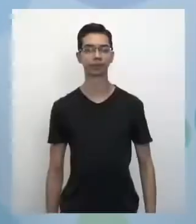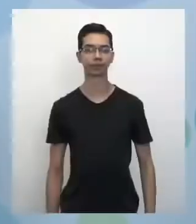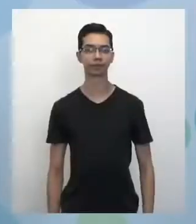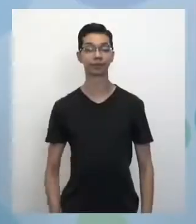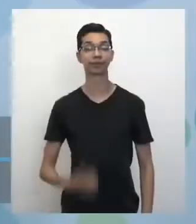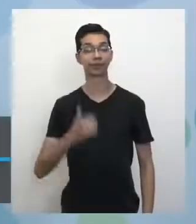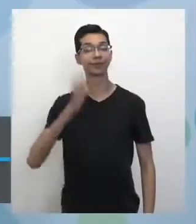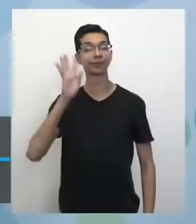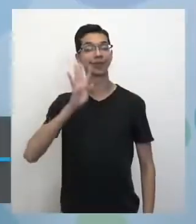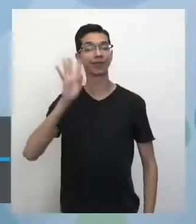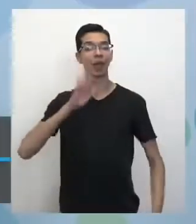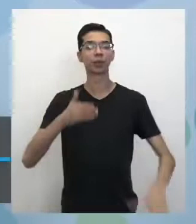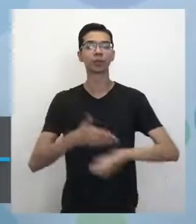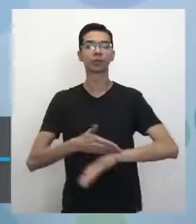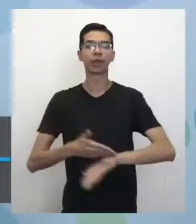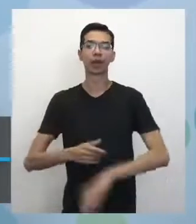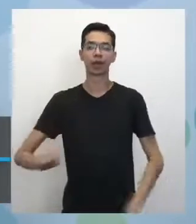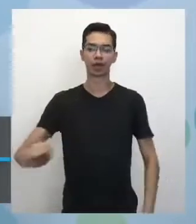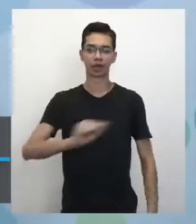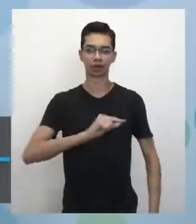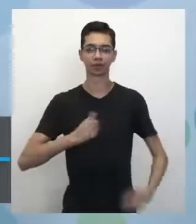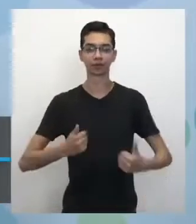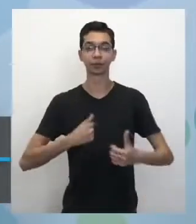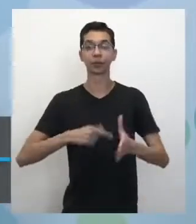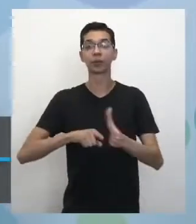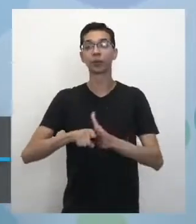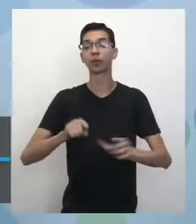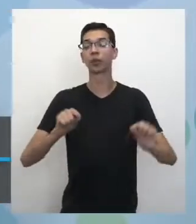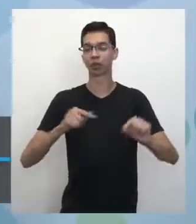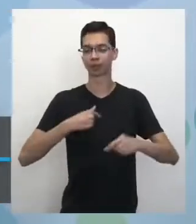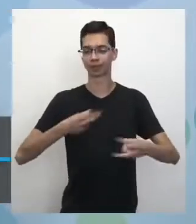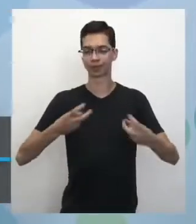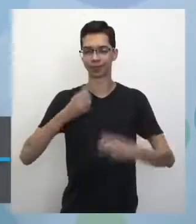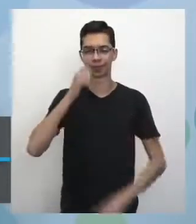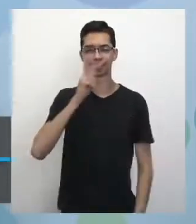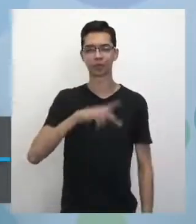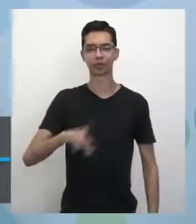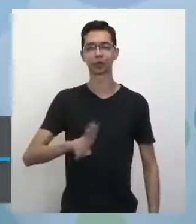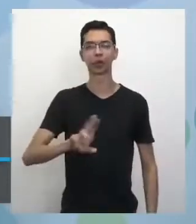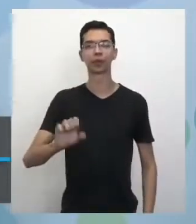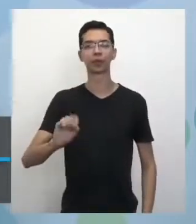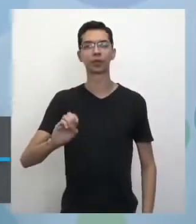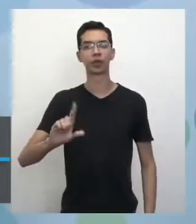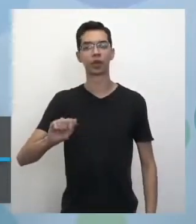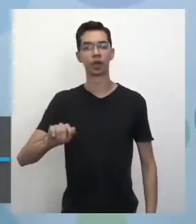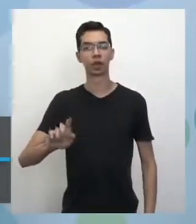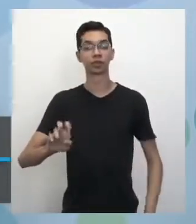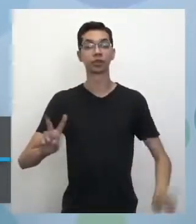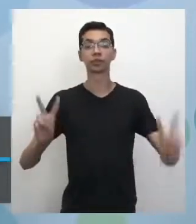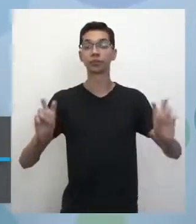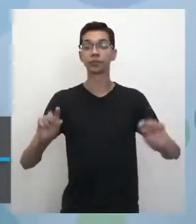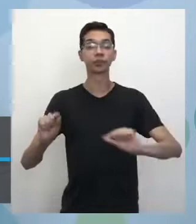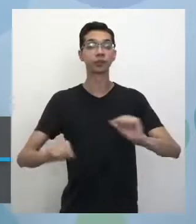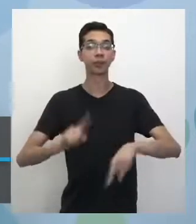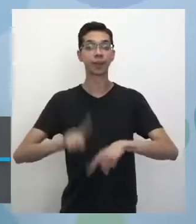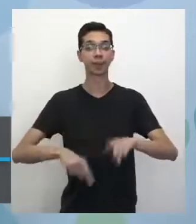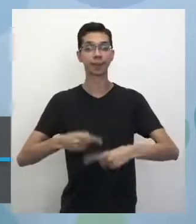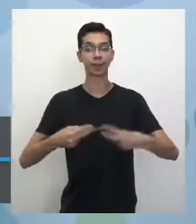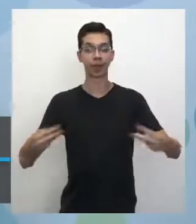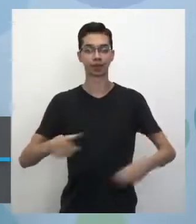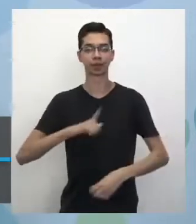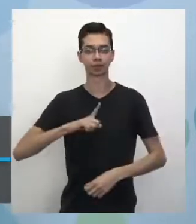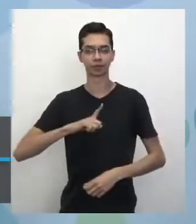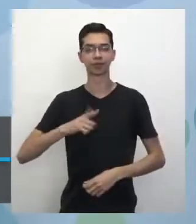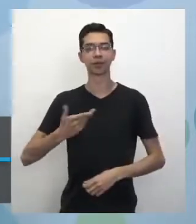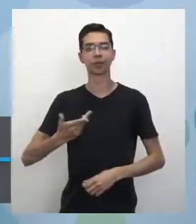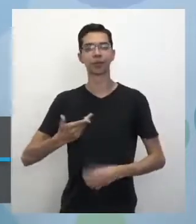Legal, aqui a participação, né? Aí tem uma perguntinha aqui sobre a professora Solange, né? Falando qual é o melhor material, né? para utilizar na prótese dentária, né?